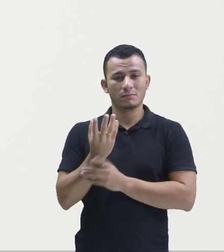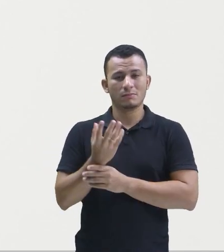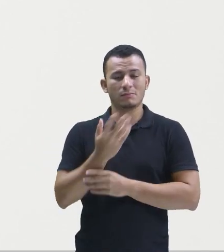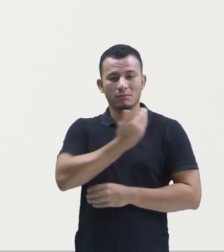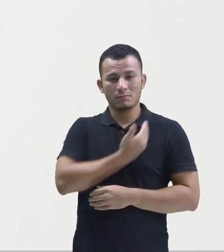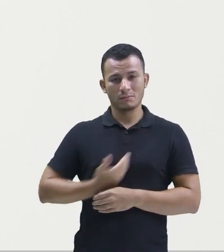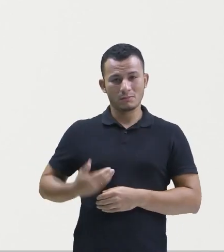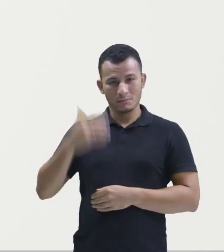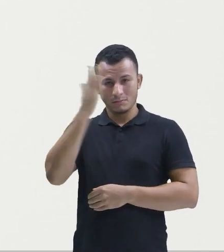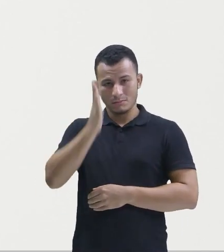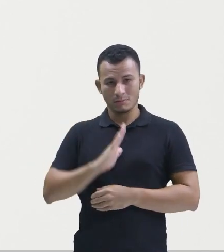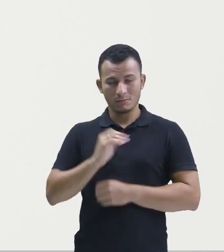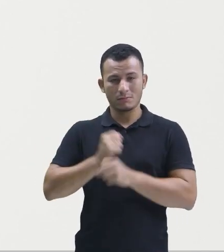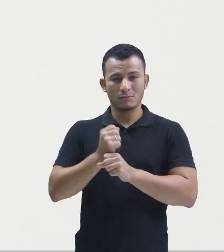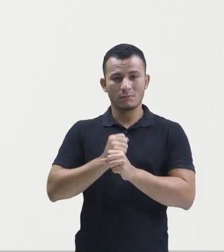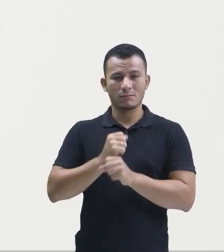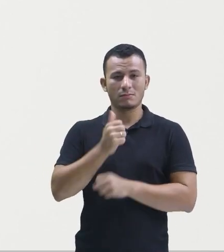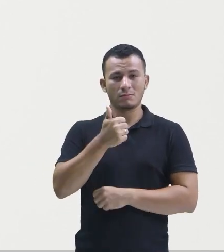governo brasileiro em